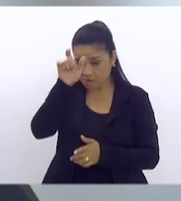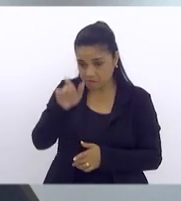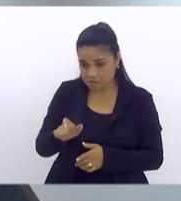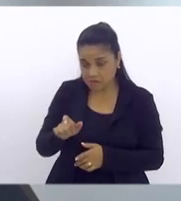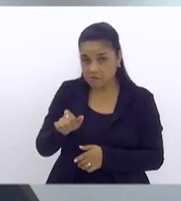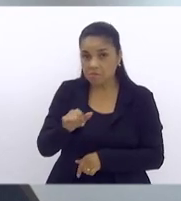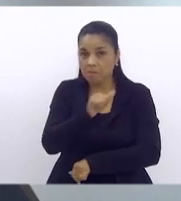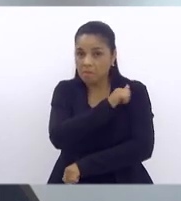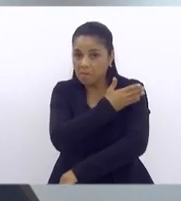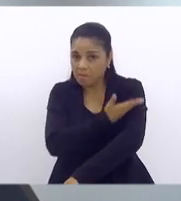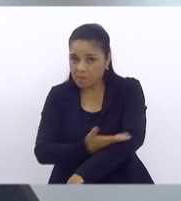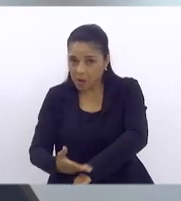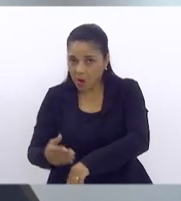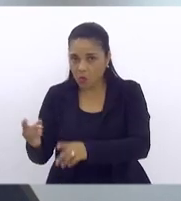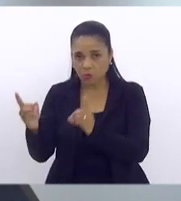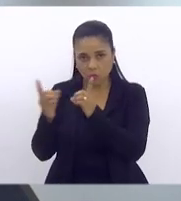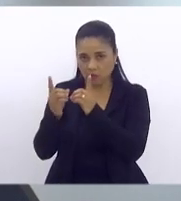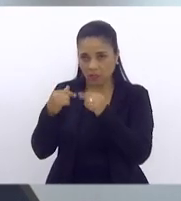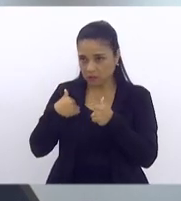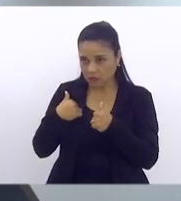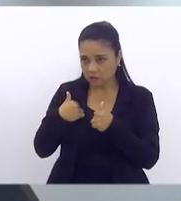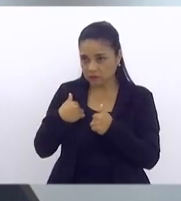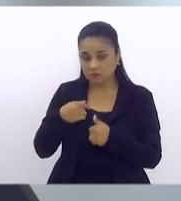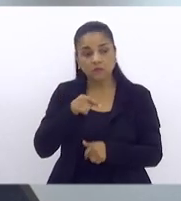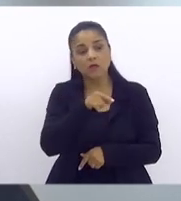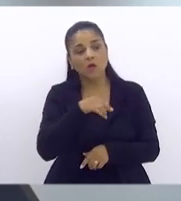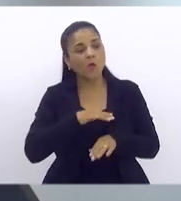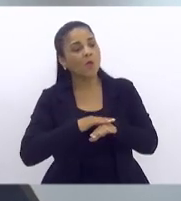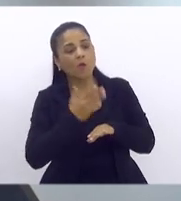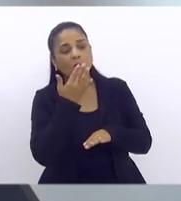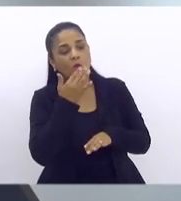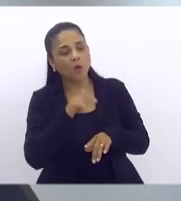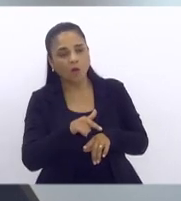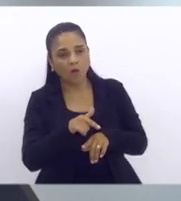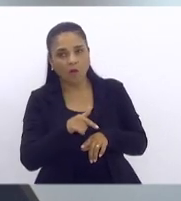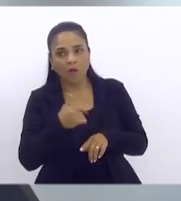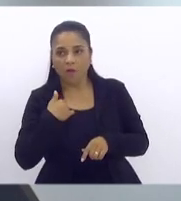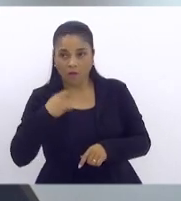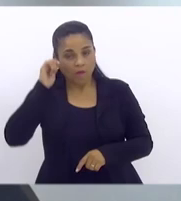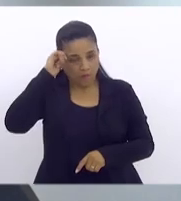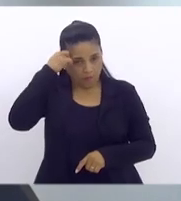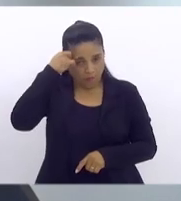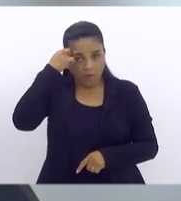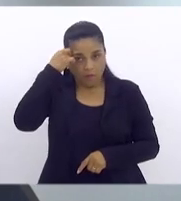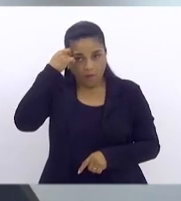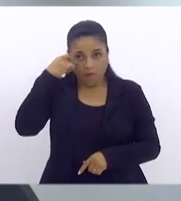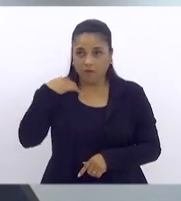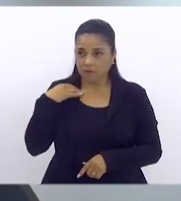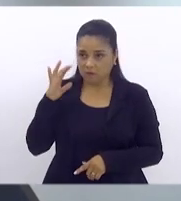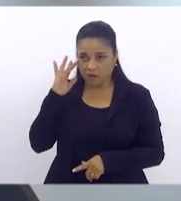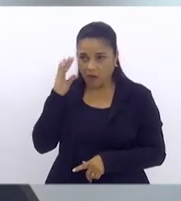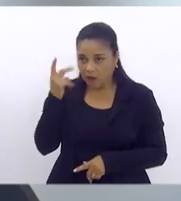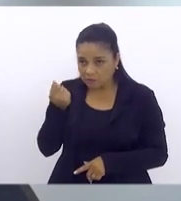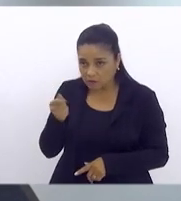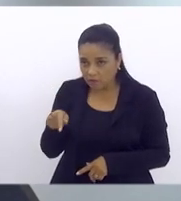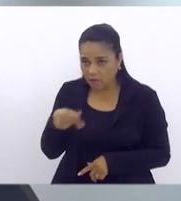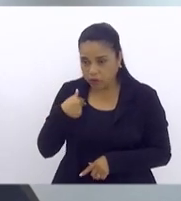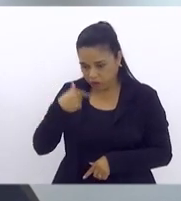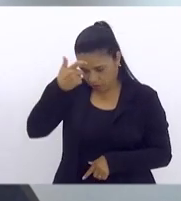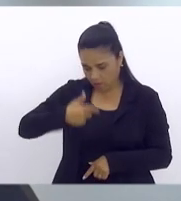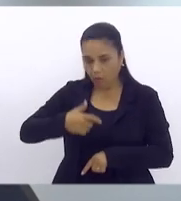atendem? A senhora se considera o quê? Qual a cor da senhora? Eu sou uma mulher negra. Você acha? E eu sou qual cor?